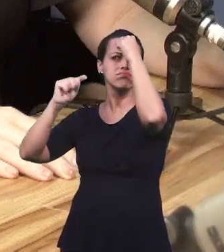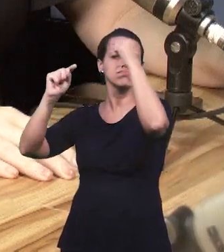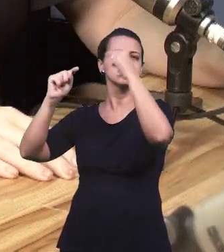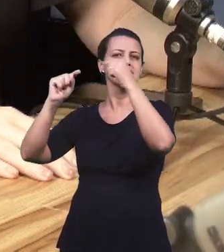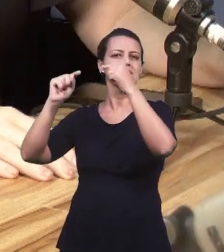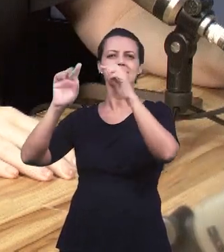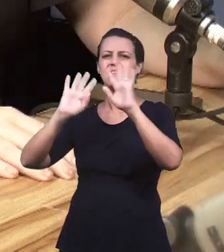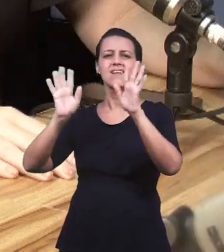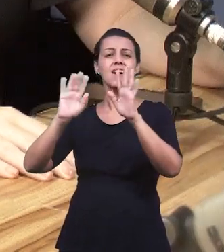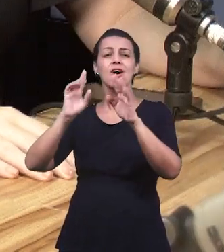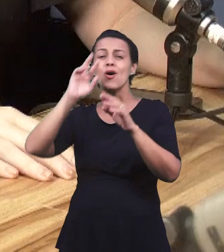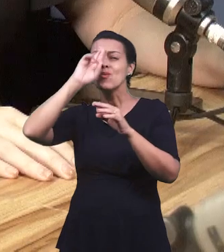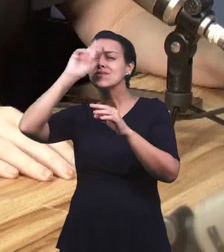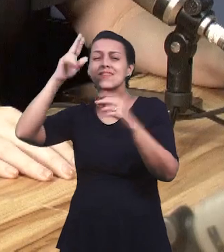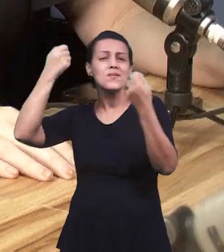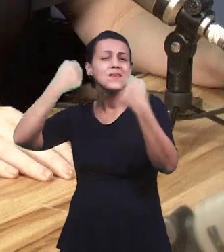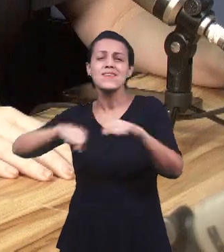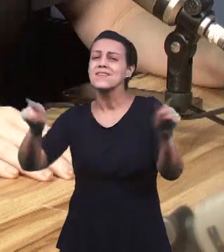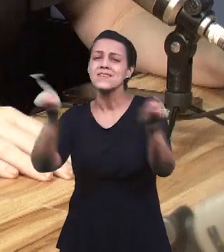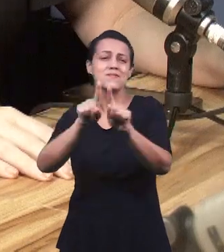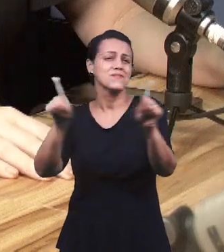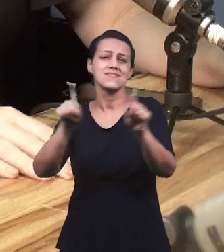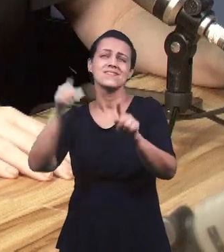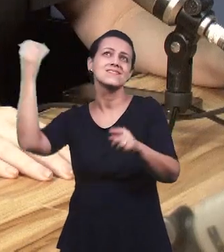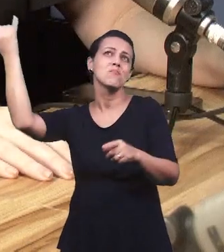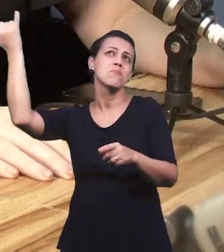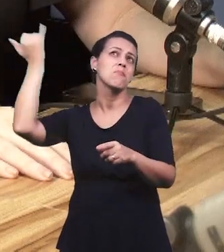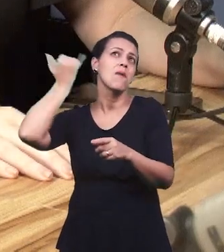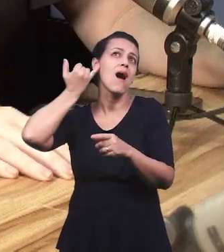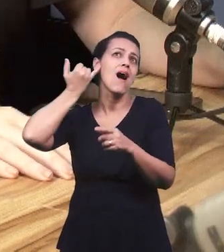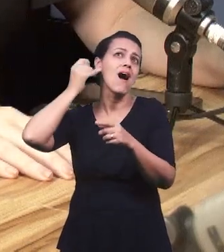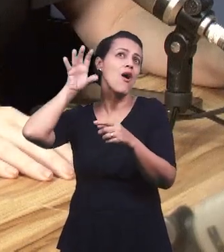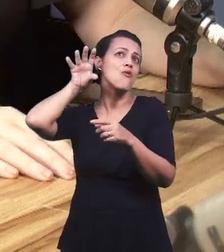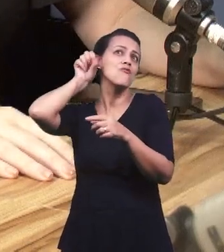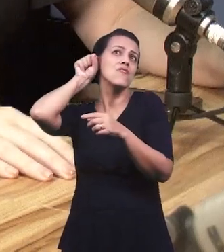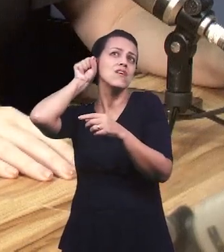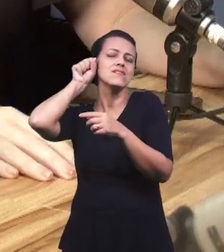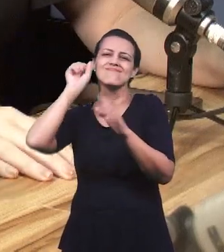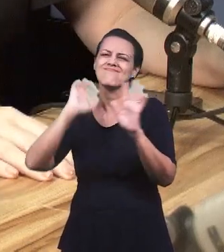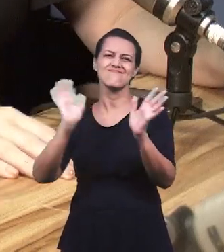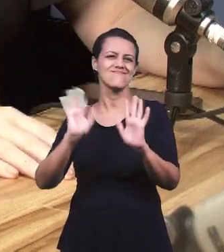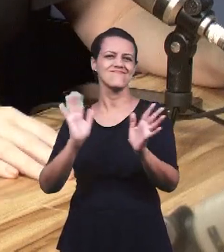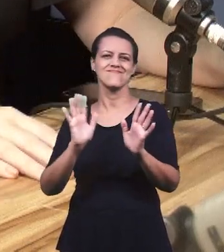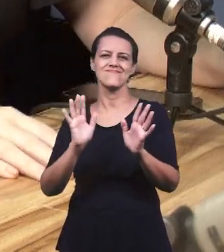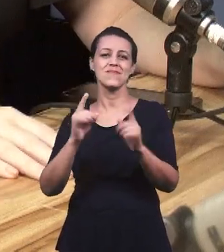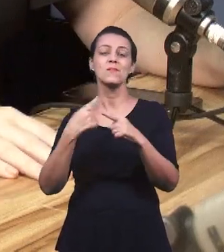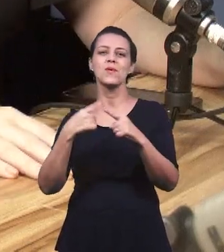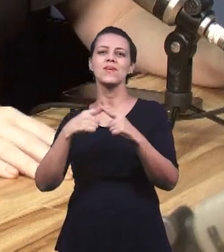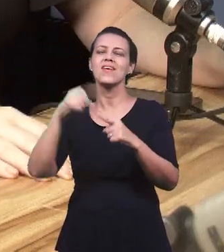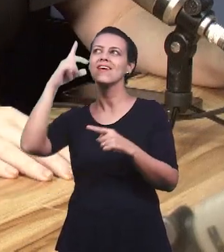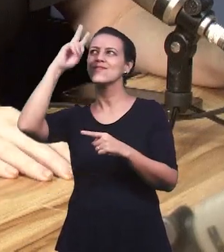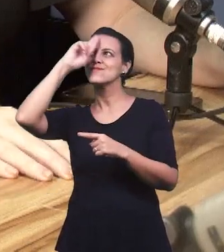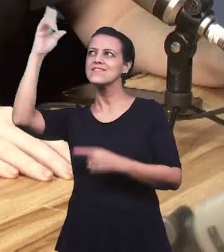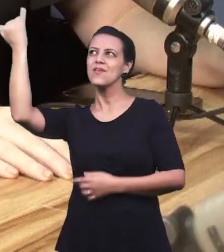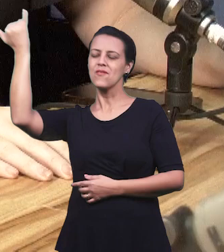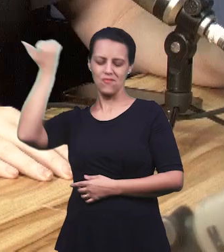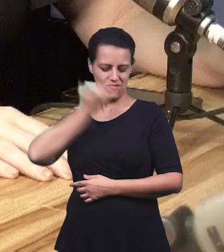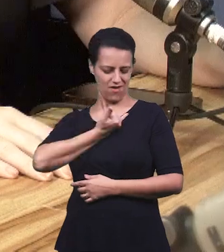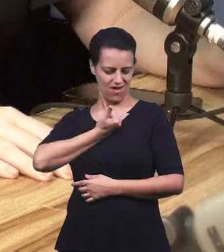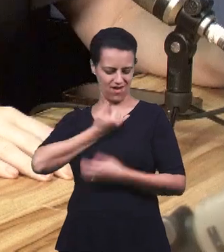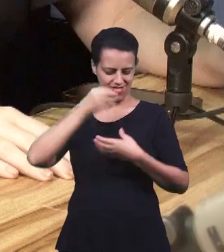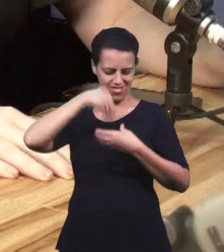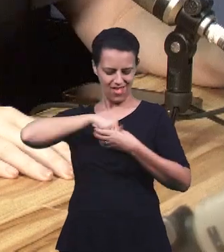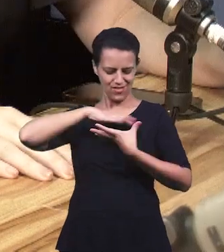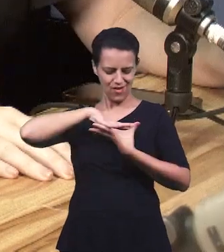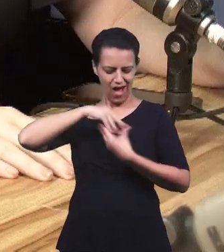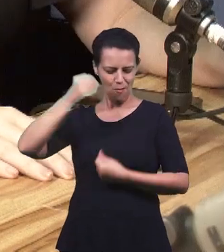nosso Senhor, ele não precisa dessa comutação, ele não precisa desse caminho da informação. A voz dele vai no profundo da alma e toca a nossa alma. E nós